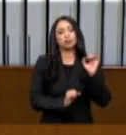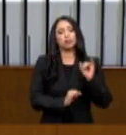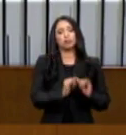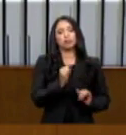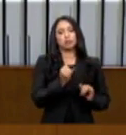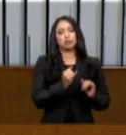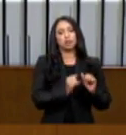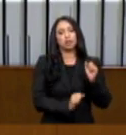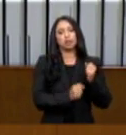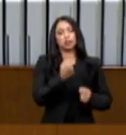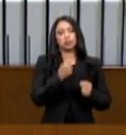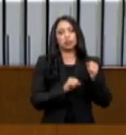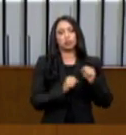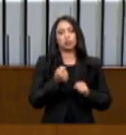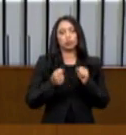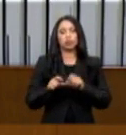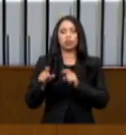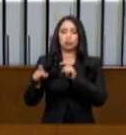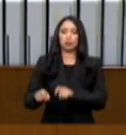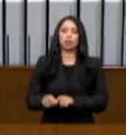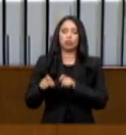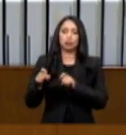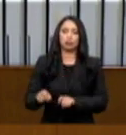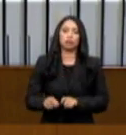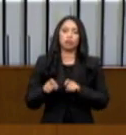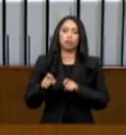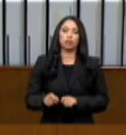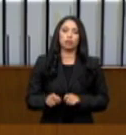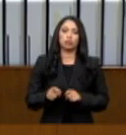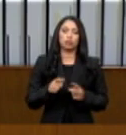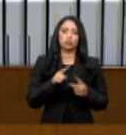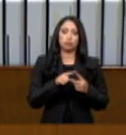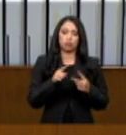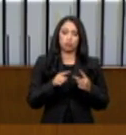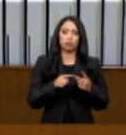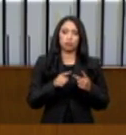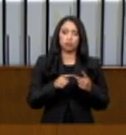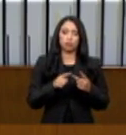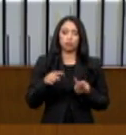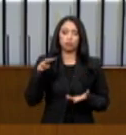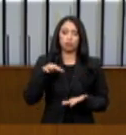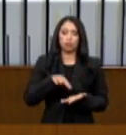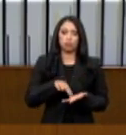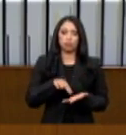Associação Brasileira do Agronegócio, ABAG, o doutor Paulo Henrique Lucon.